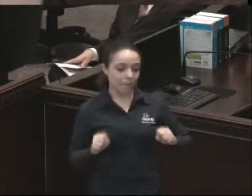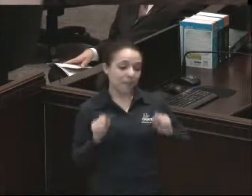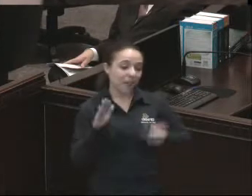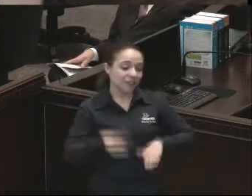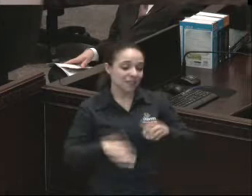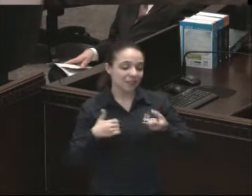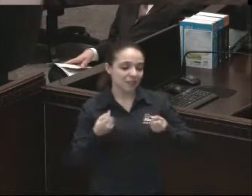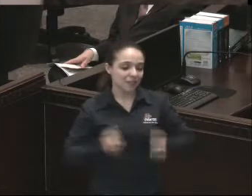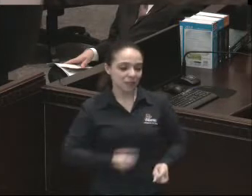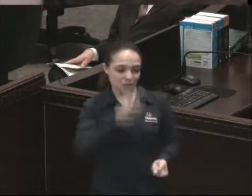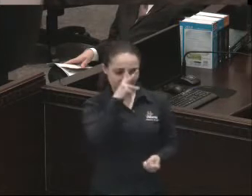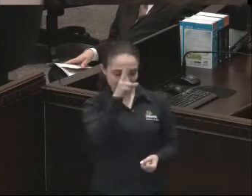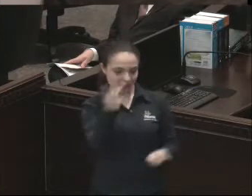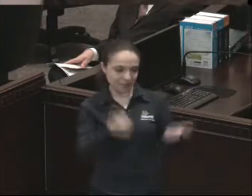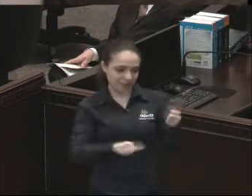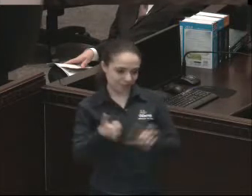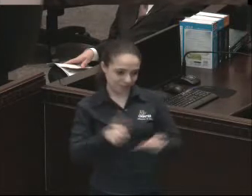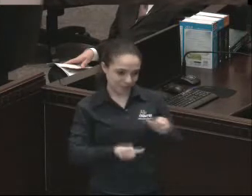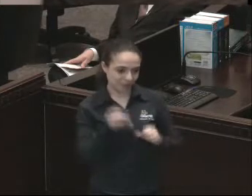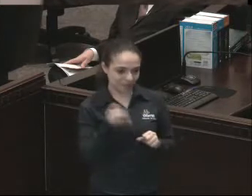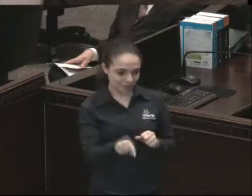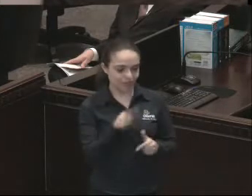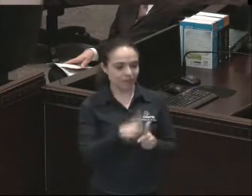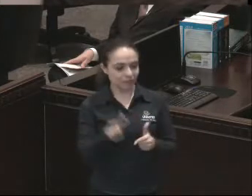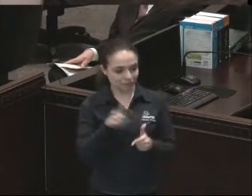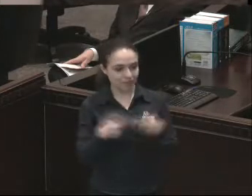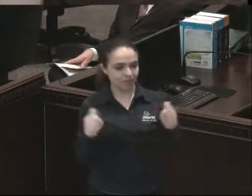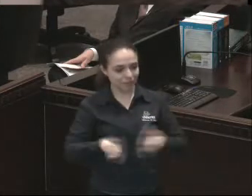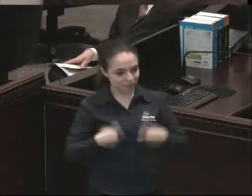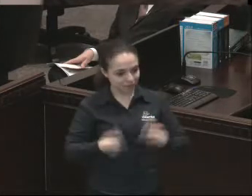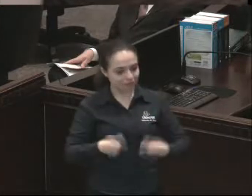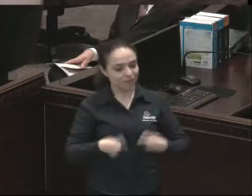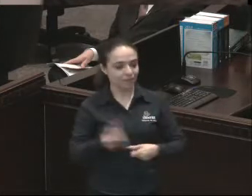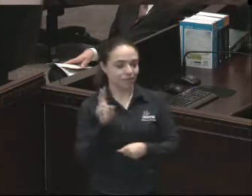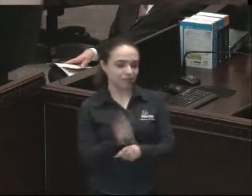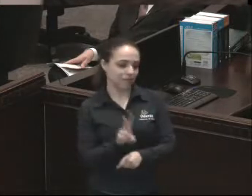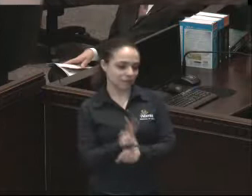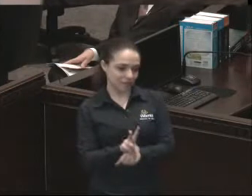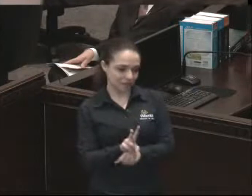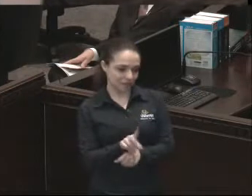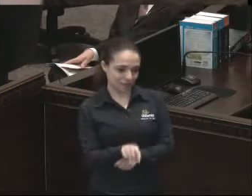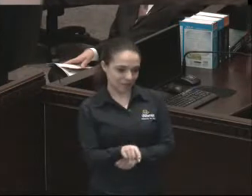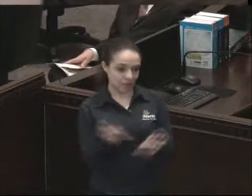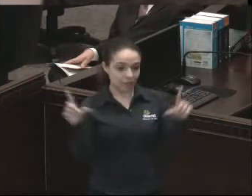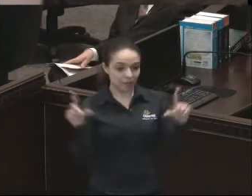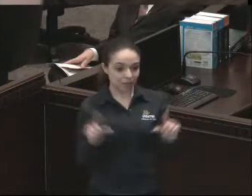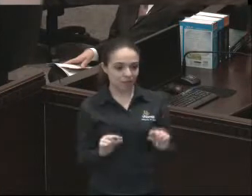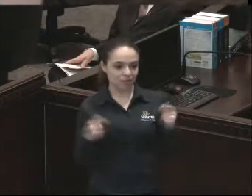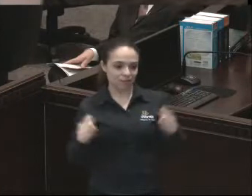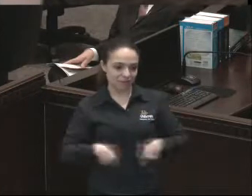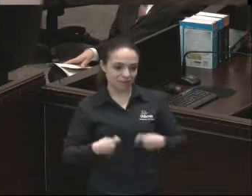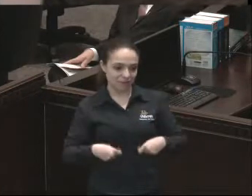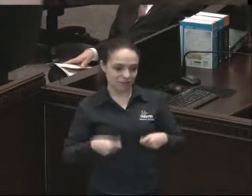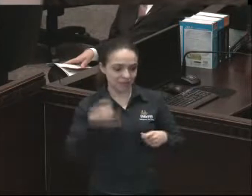muito mais alta. Então, esses são problemas que têm que ser, que podem ser, digamos, diminuídos. Né, para